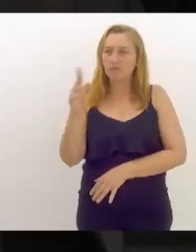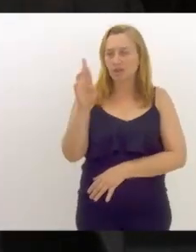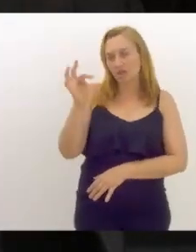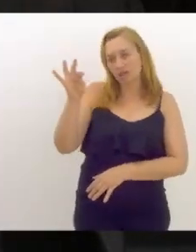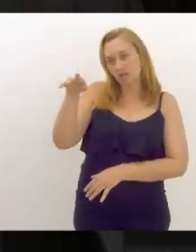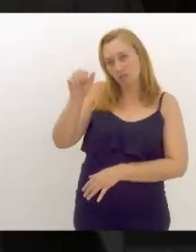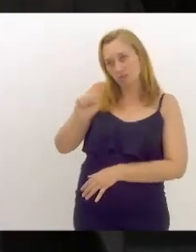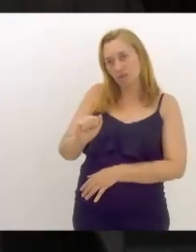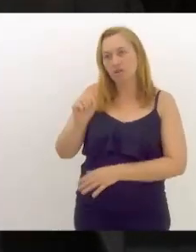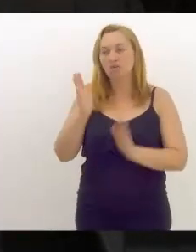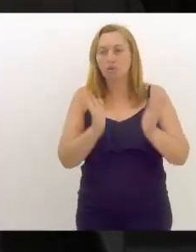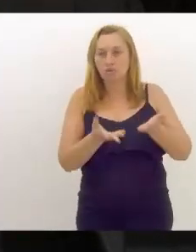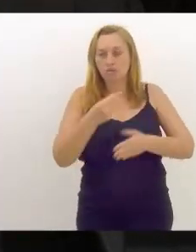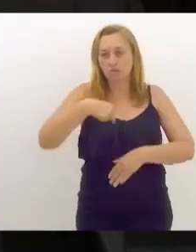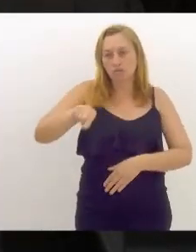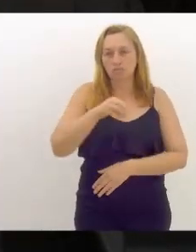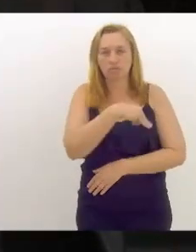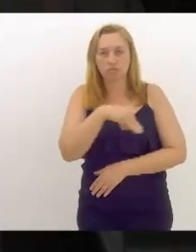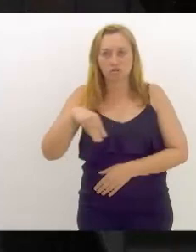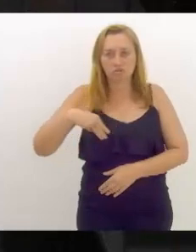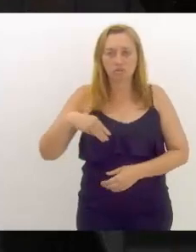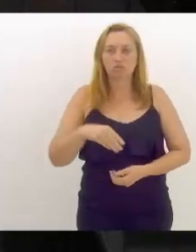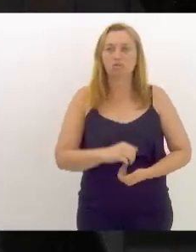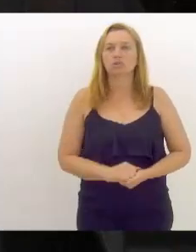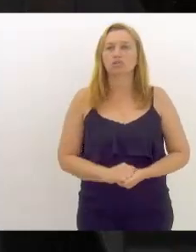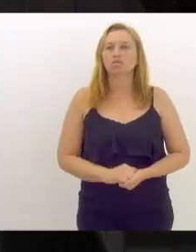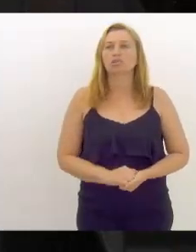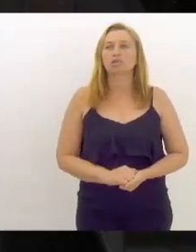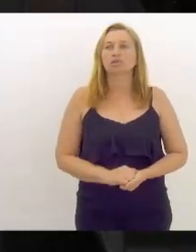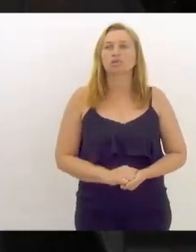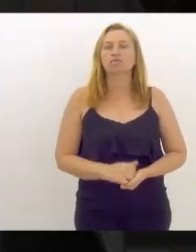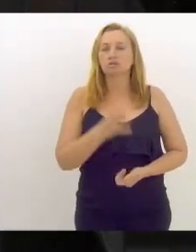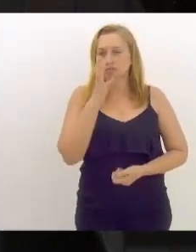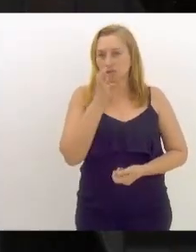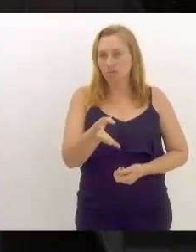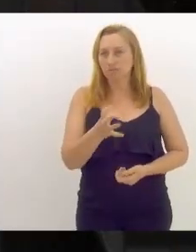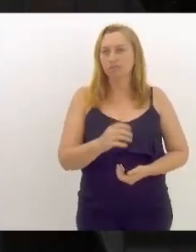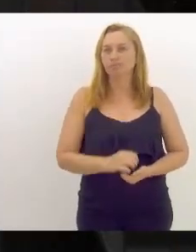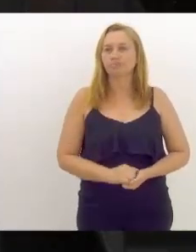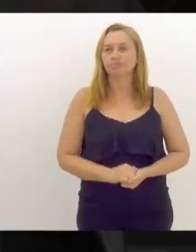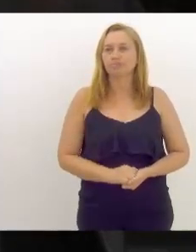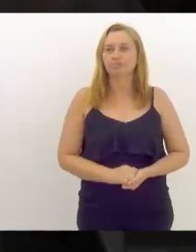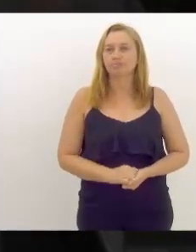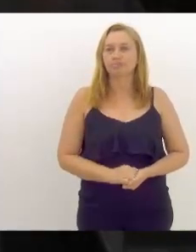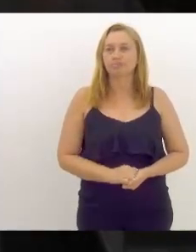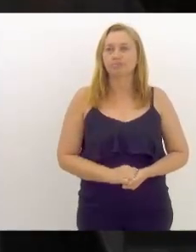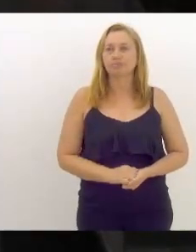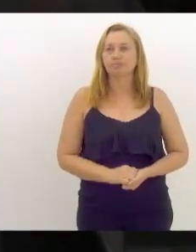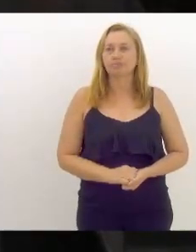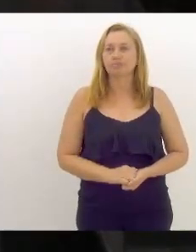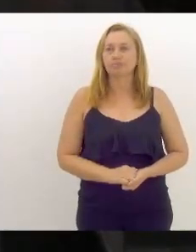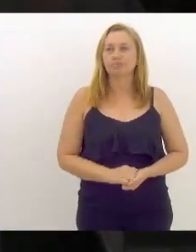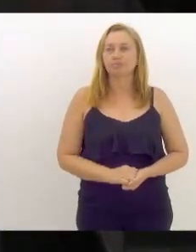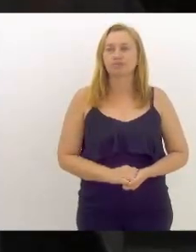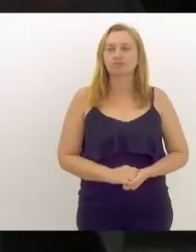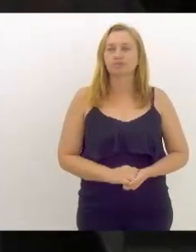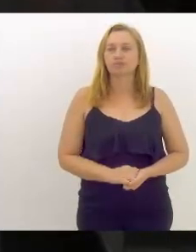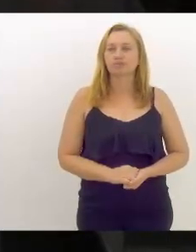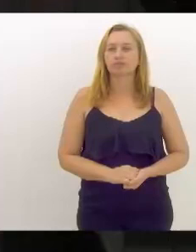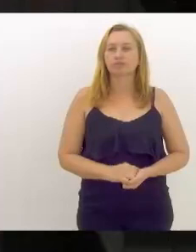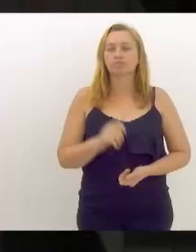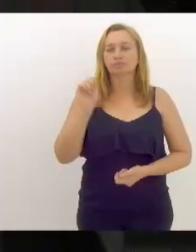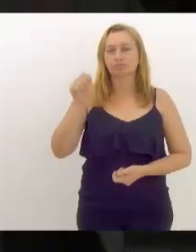Hoje, fomos ao Ministério Público levar uma denúncia sobre um